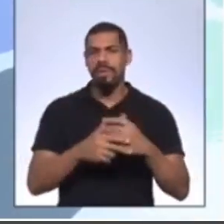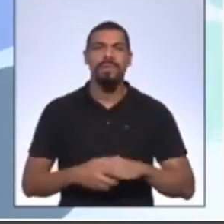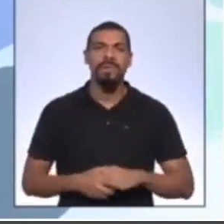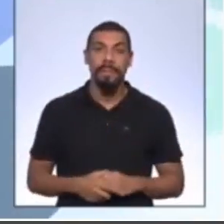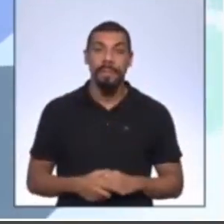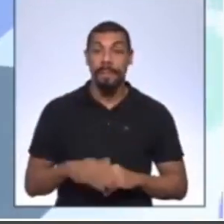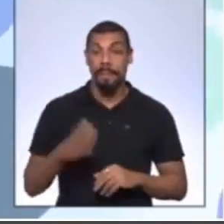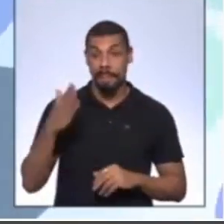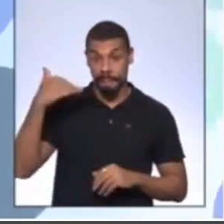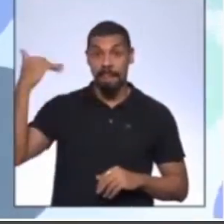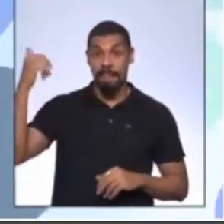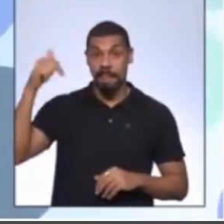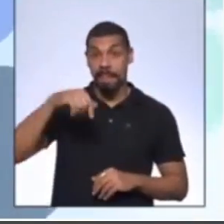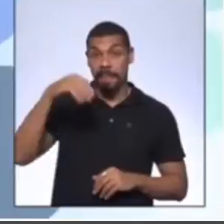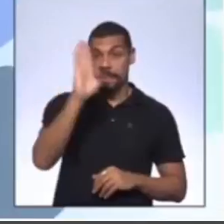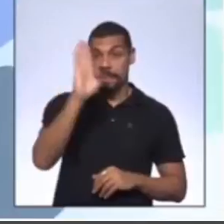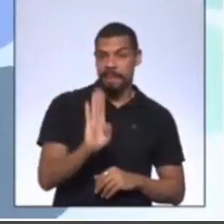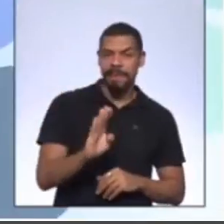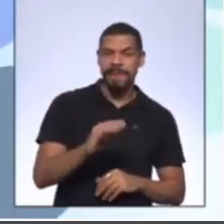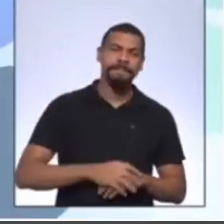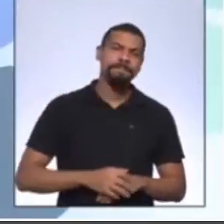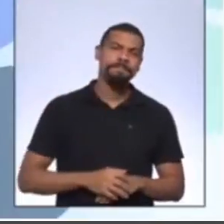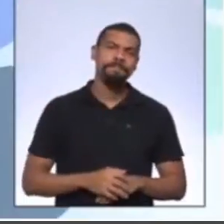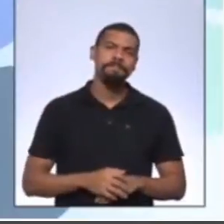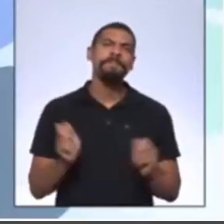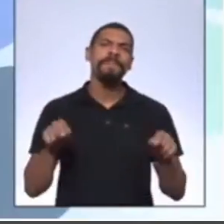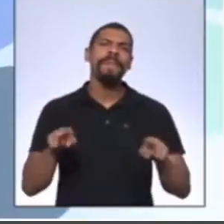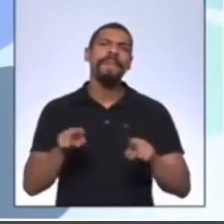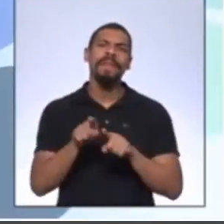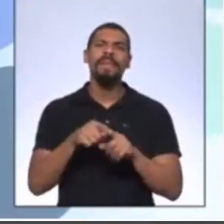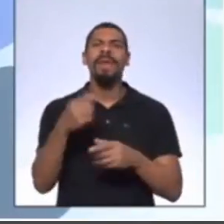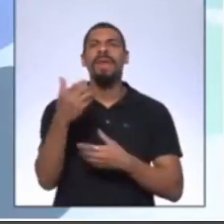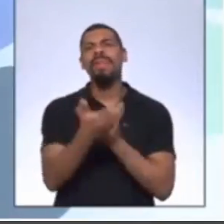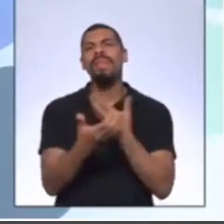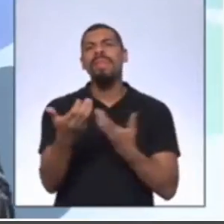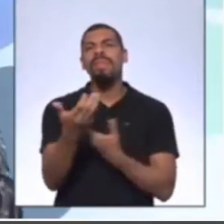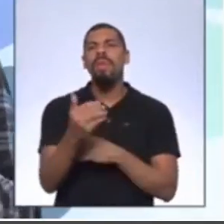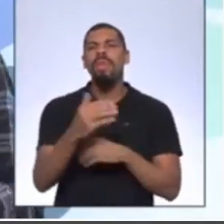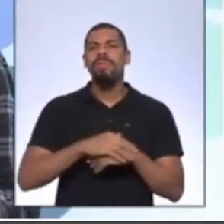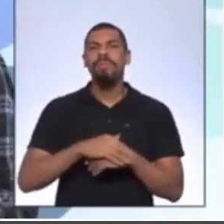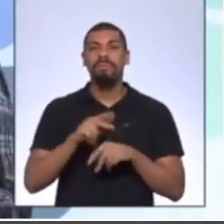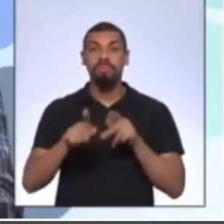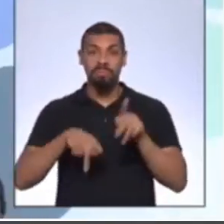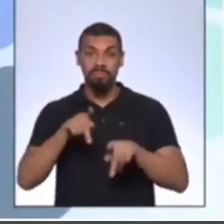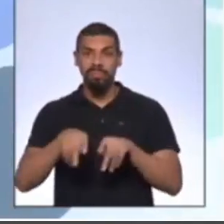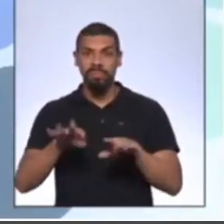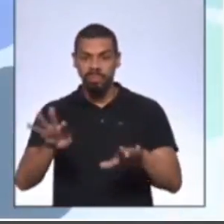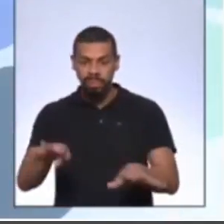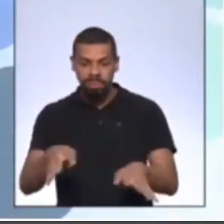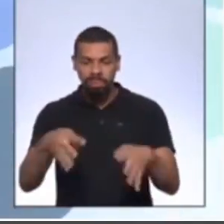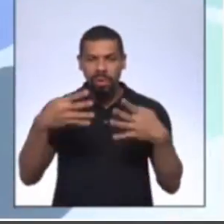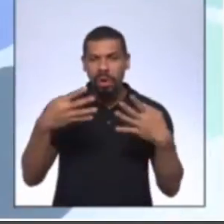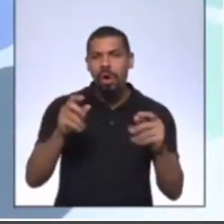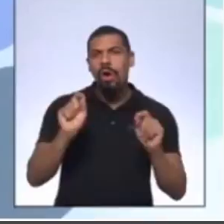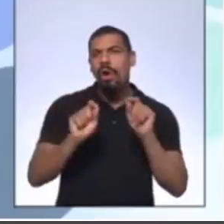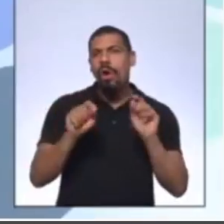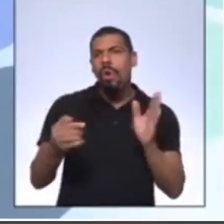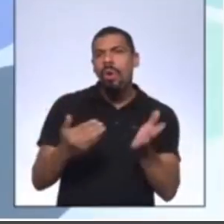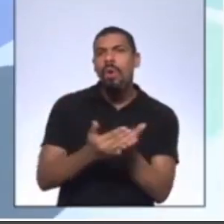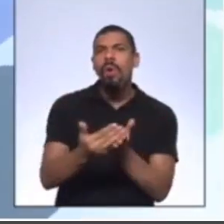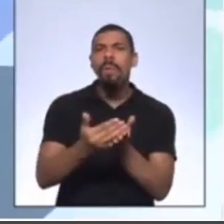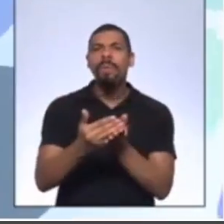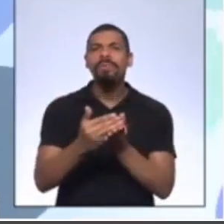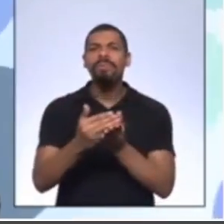cês a e inclusive o que que faz com que esses cantores se torna ainda mais populares na época começa a sentir os primeiros